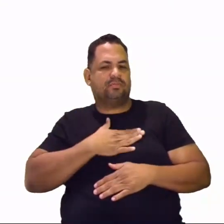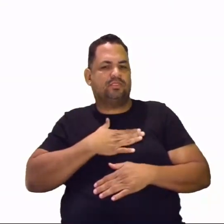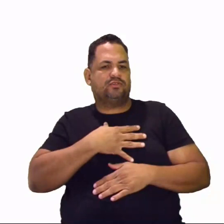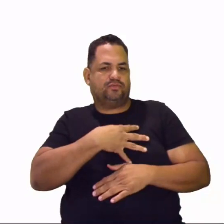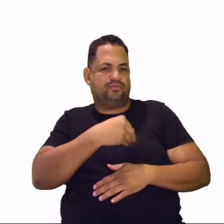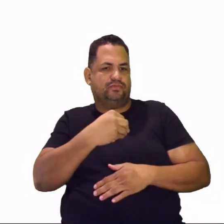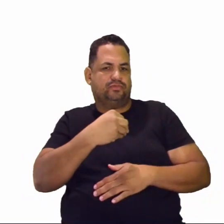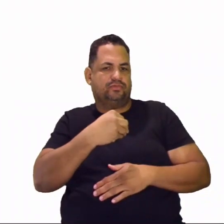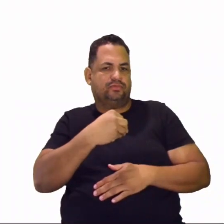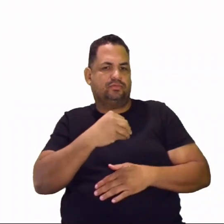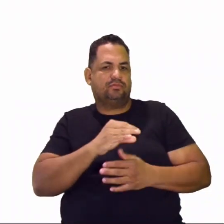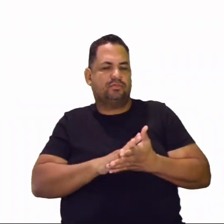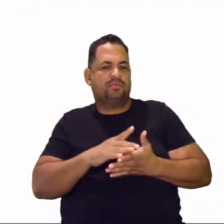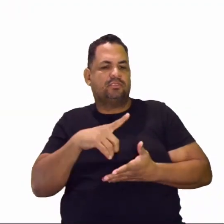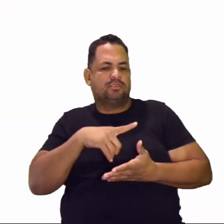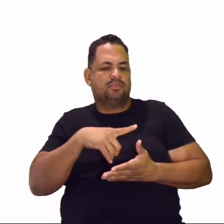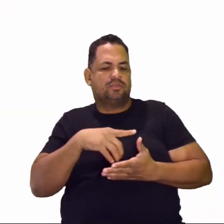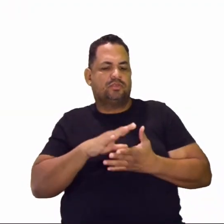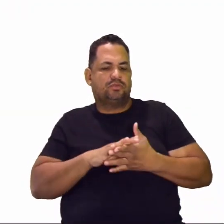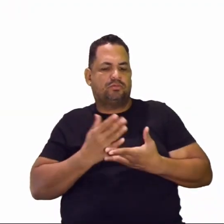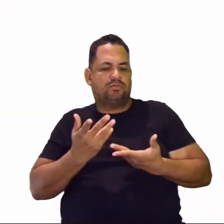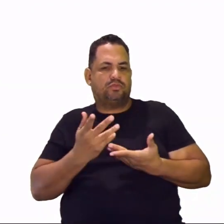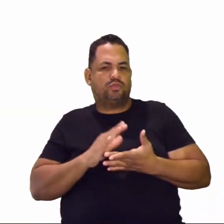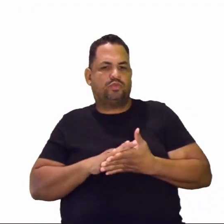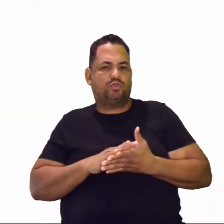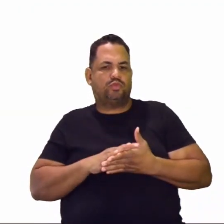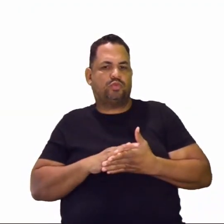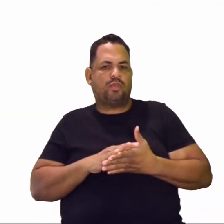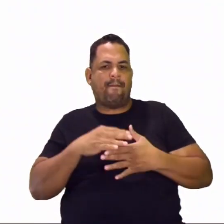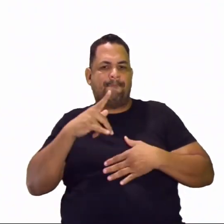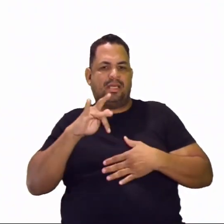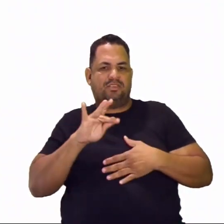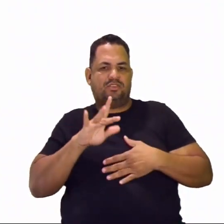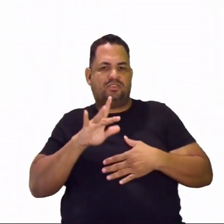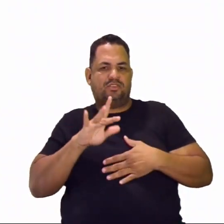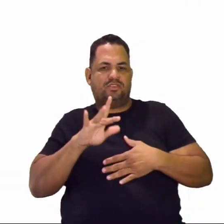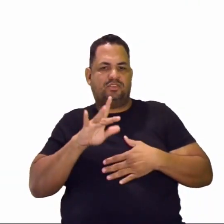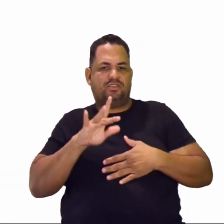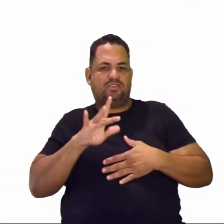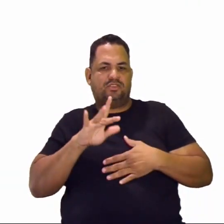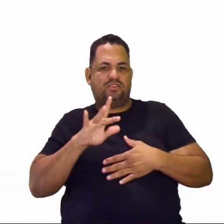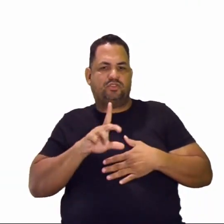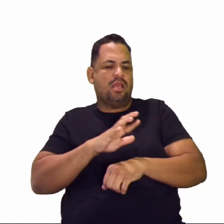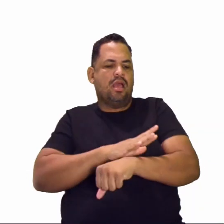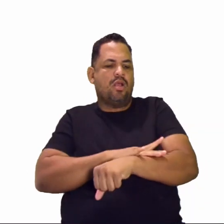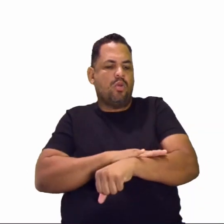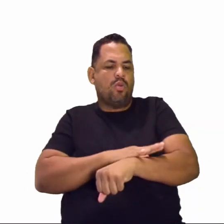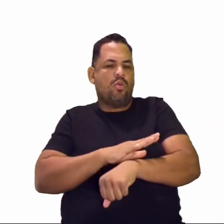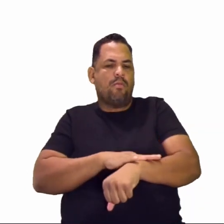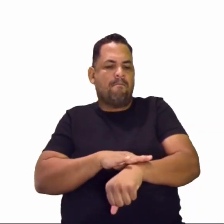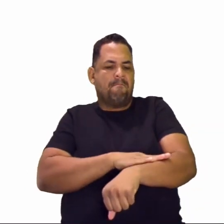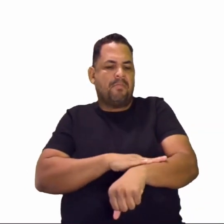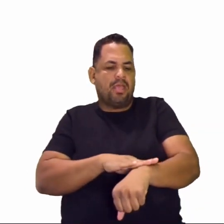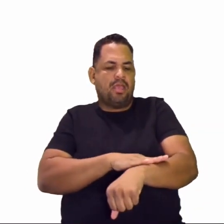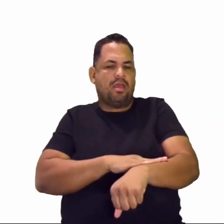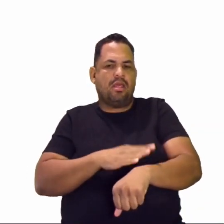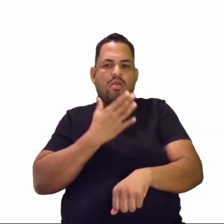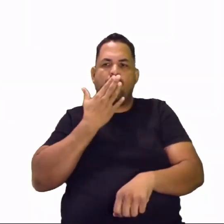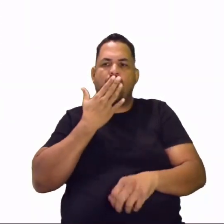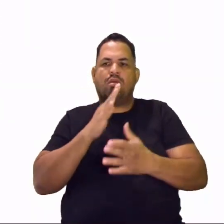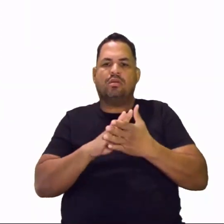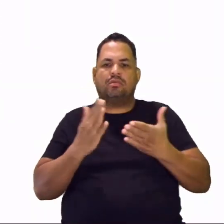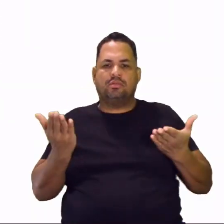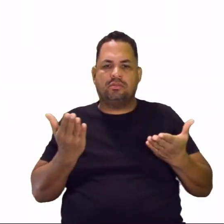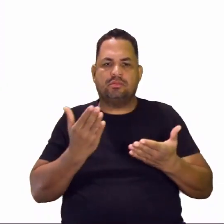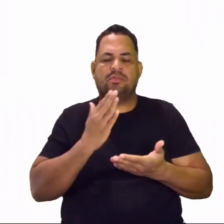filhos julgados por sua personalidade, não pela cor de sua pele, tá? Muito bem, galera, então agora a gente